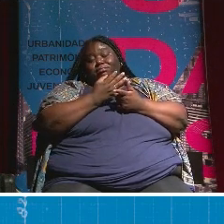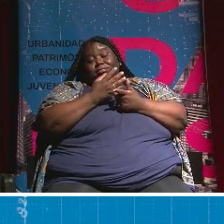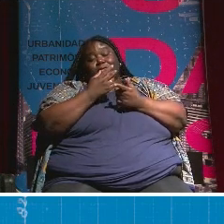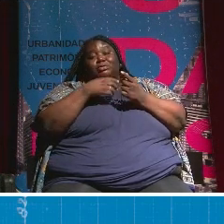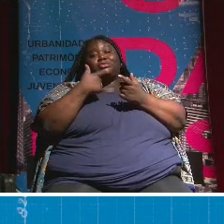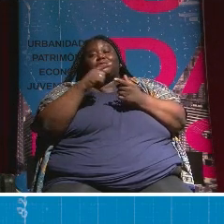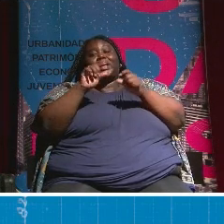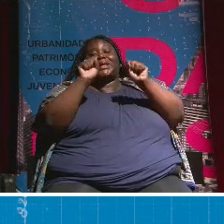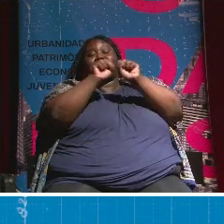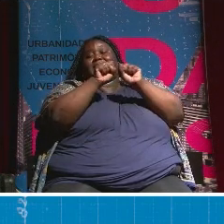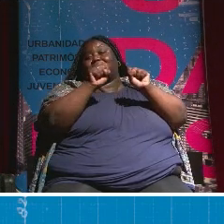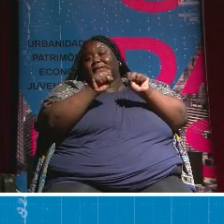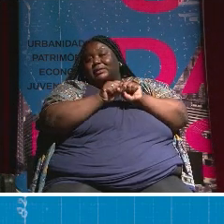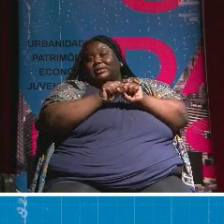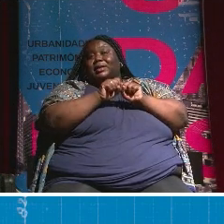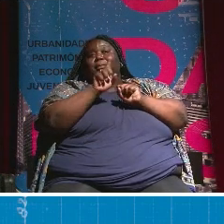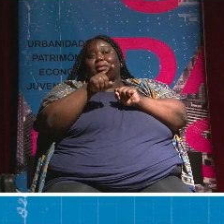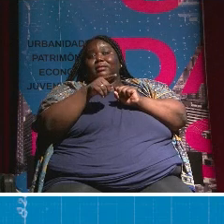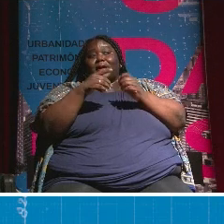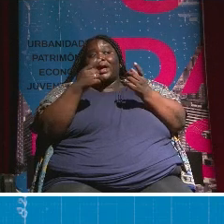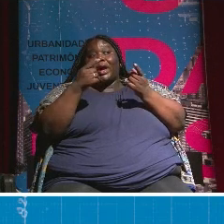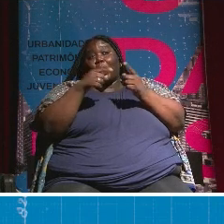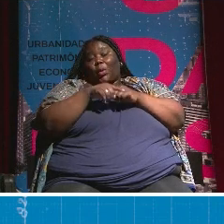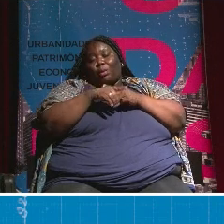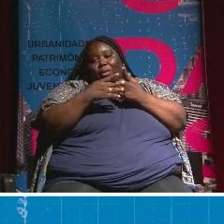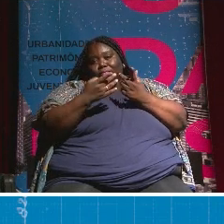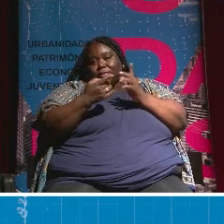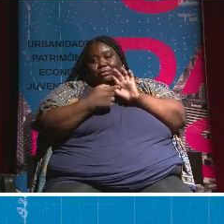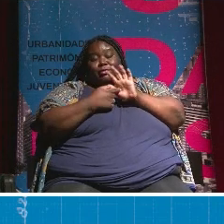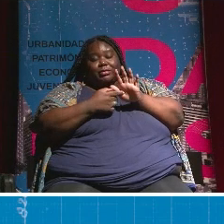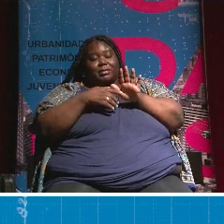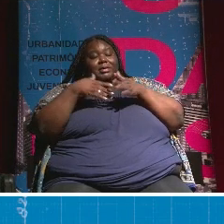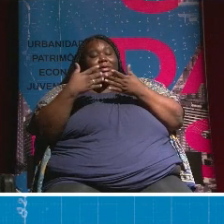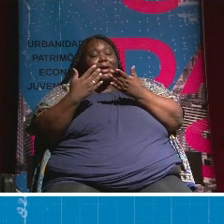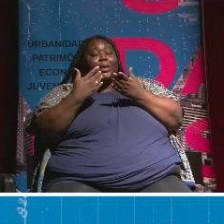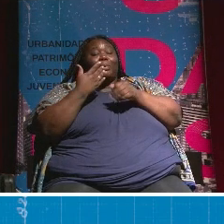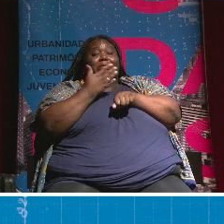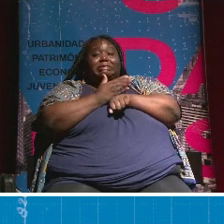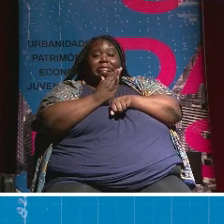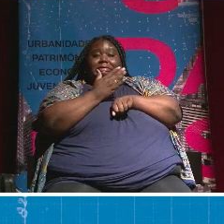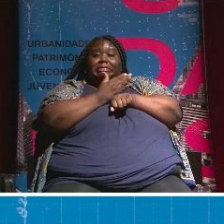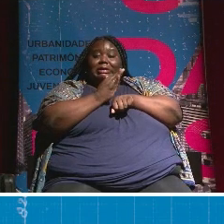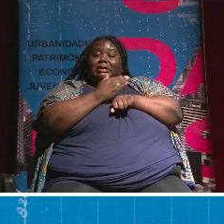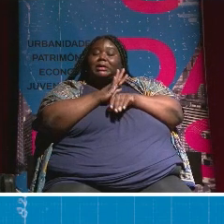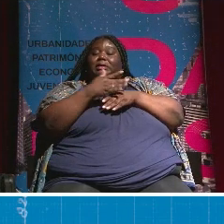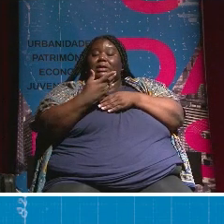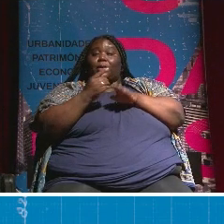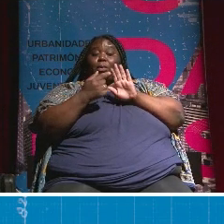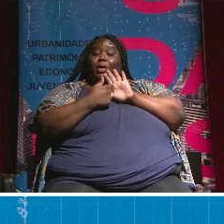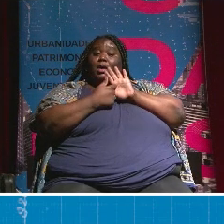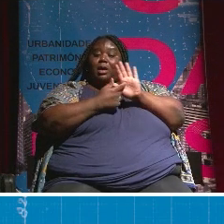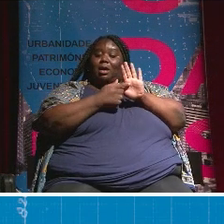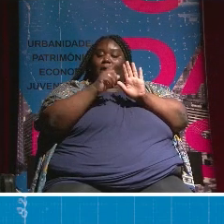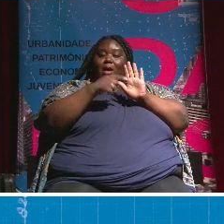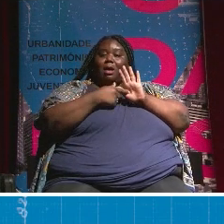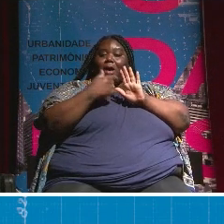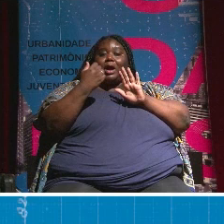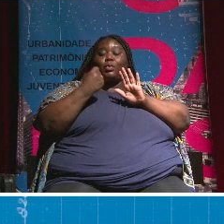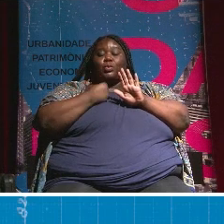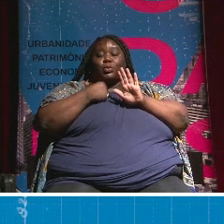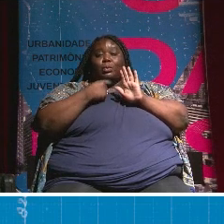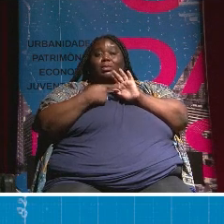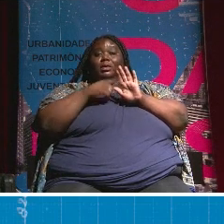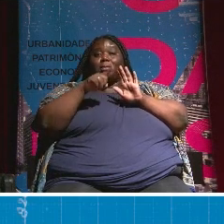sistematizada. E isso vai de encontro com indicadores. Né? Então, esse exercício e os indicadores eles são criados para um